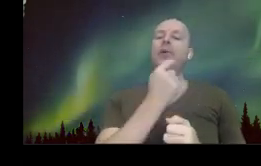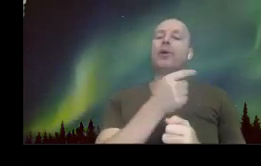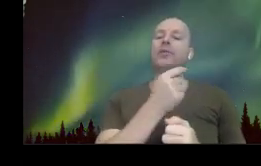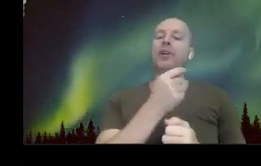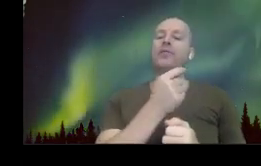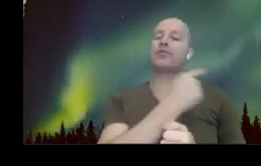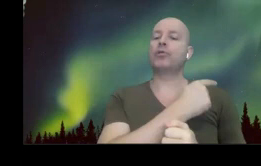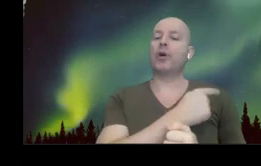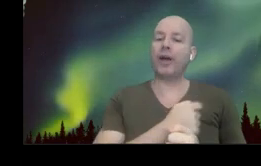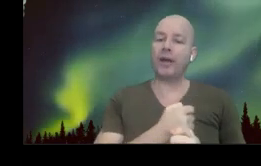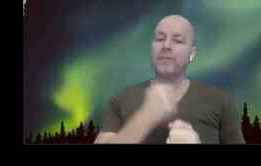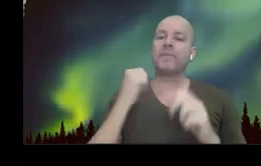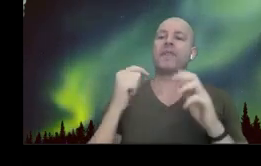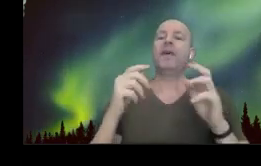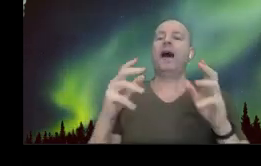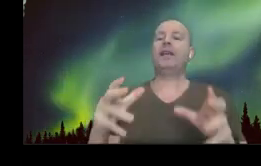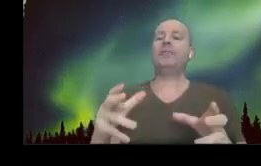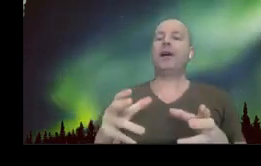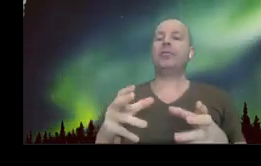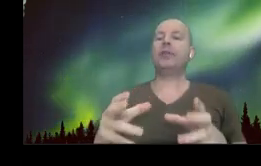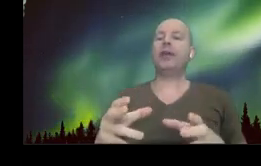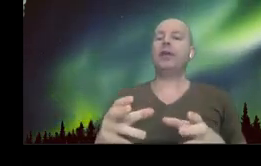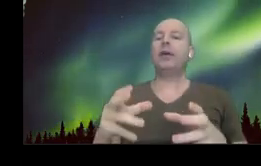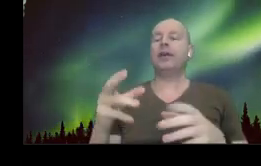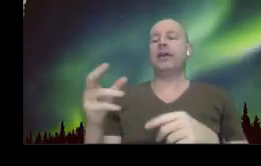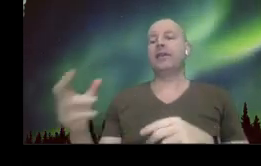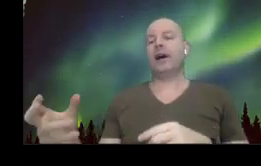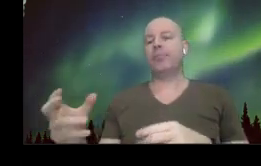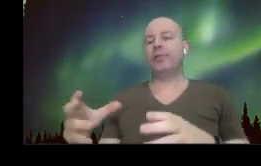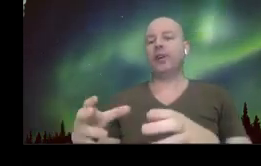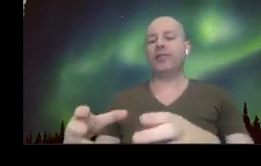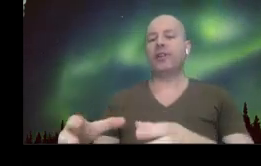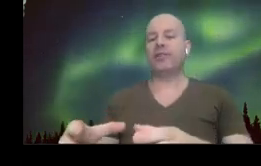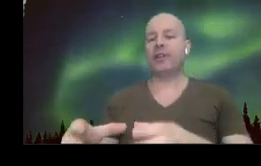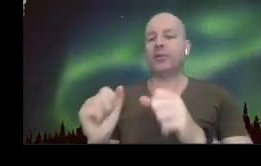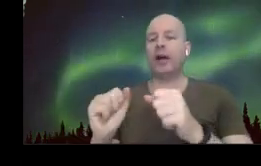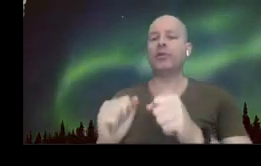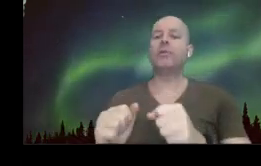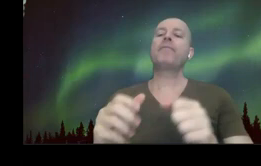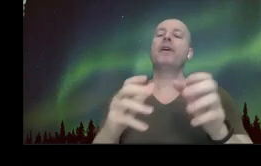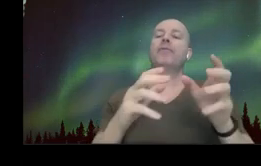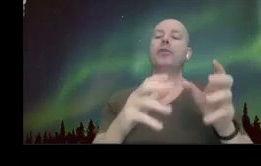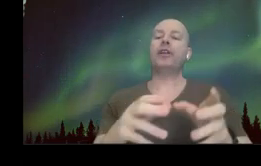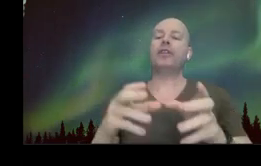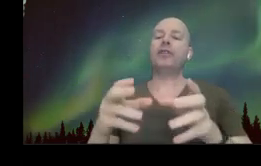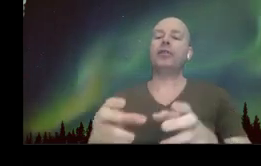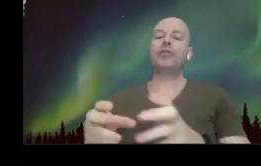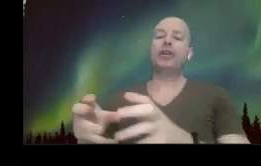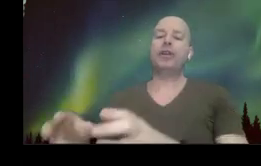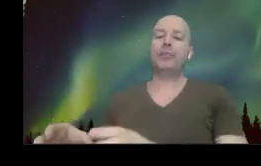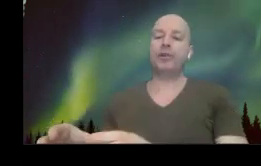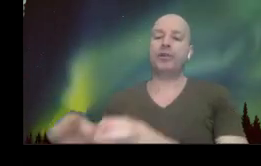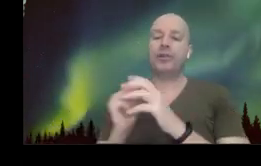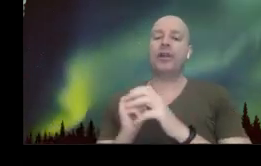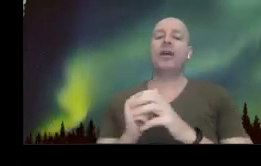Quem mora próximo a São João del Rei, ali perto tem, em Ritápolis, que é uma cidadezinha do lado, Floresta